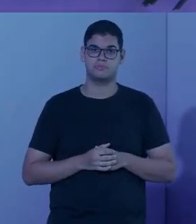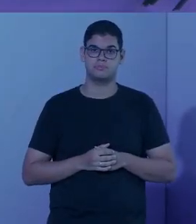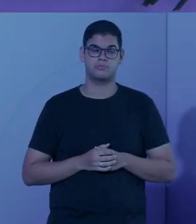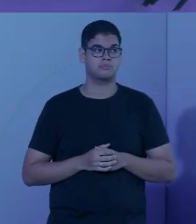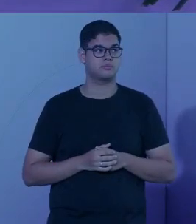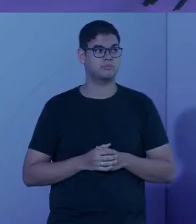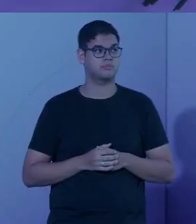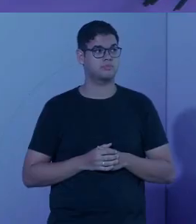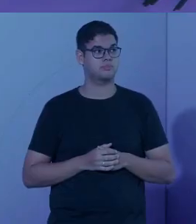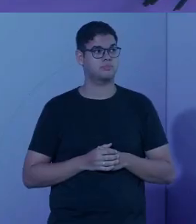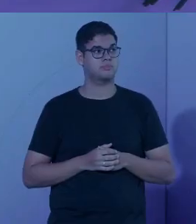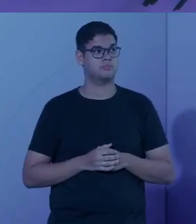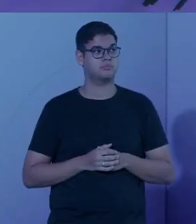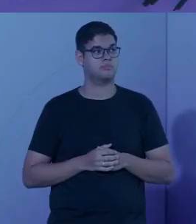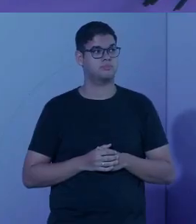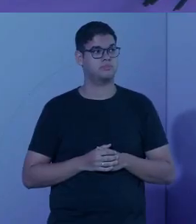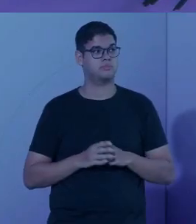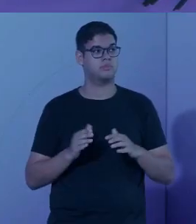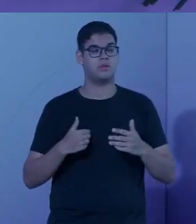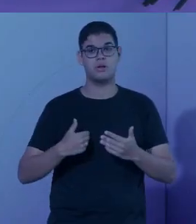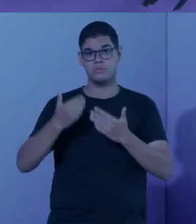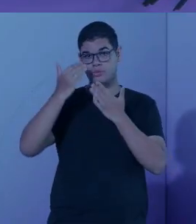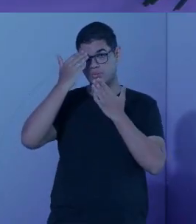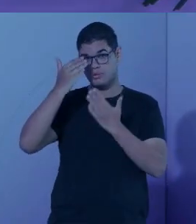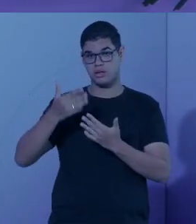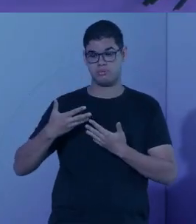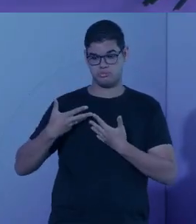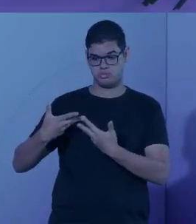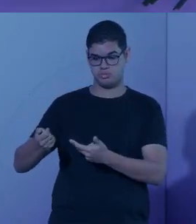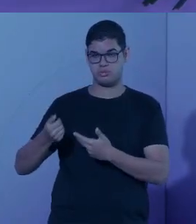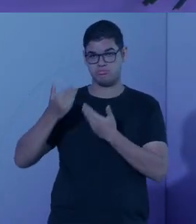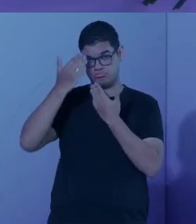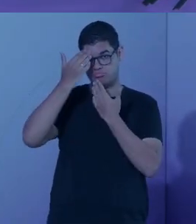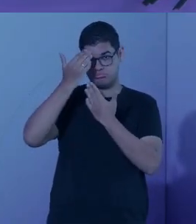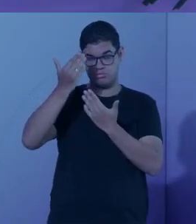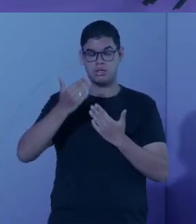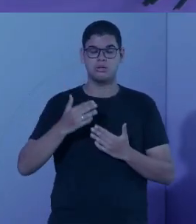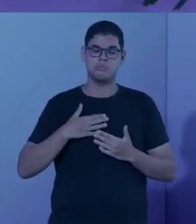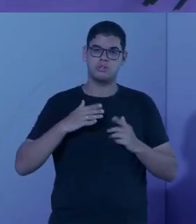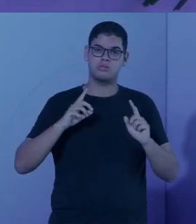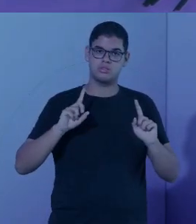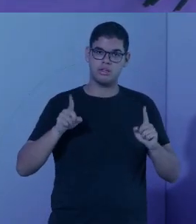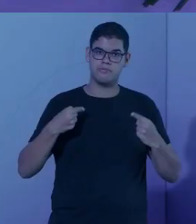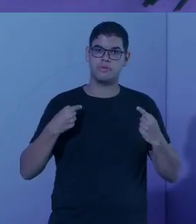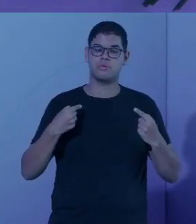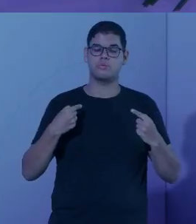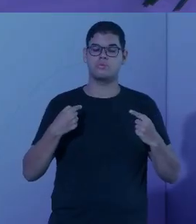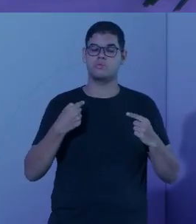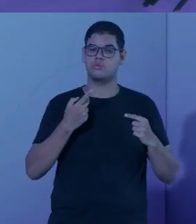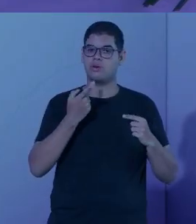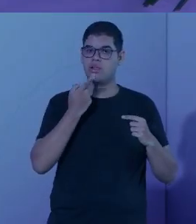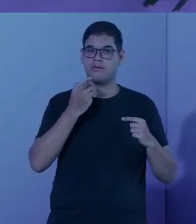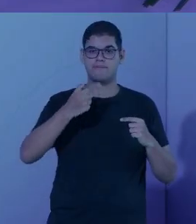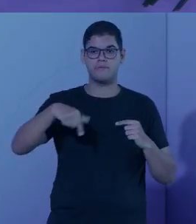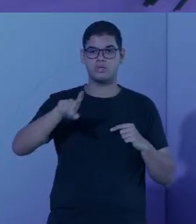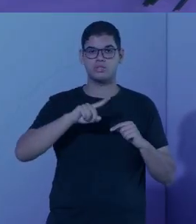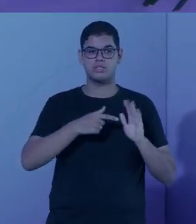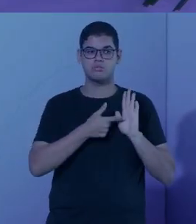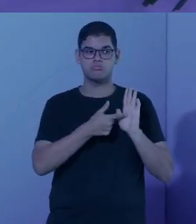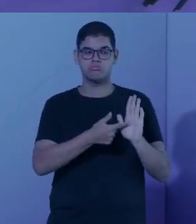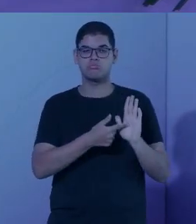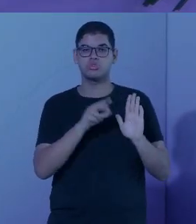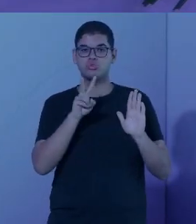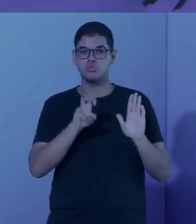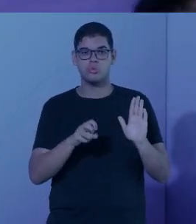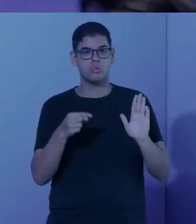Verônica e o time do Unidos, muito obrigada pela oportunidade. Ela me deu um desafio de trazer para vocês hoje os resultados da